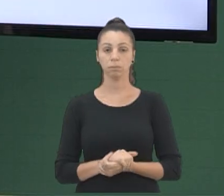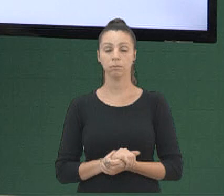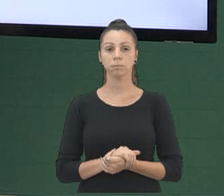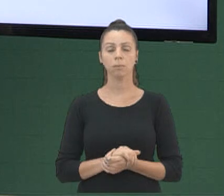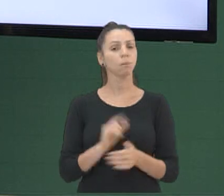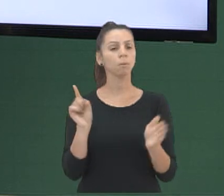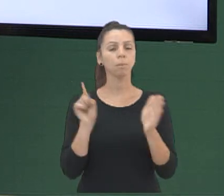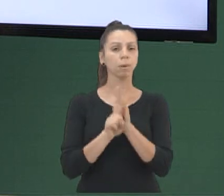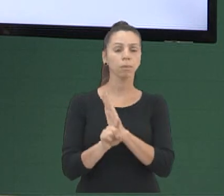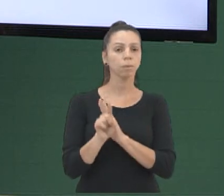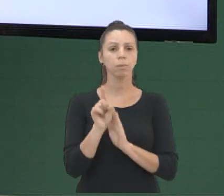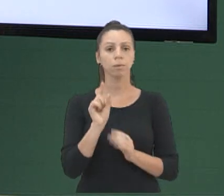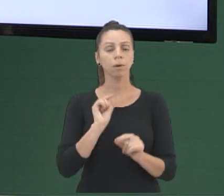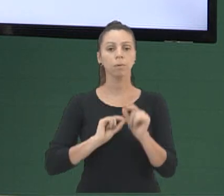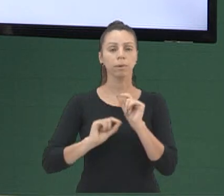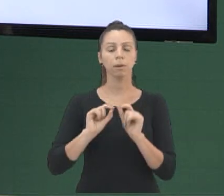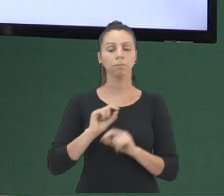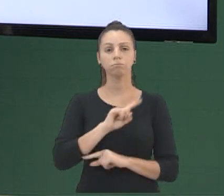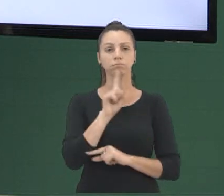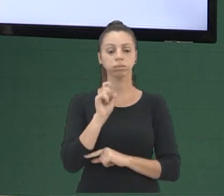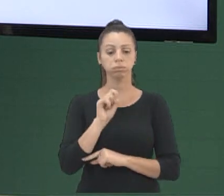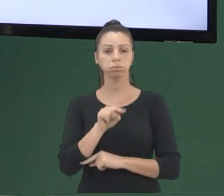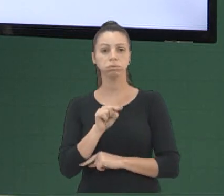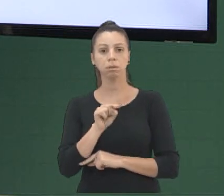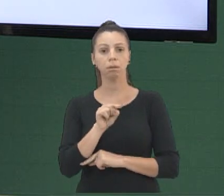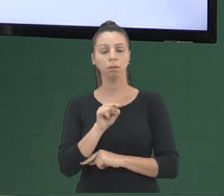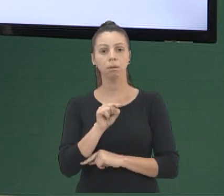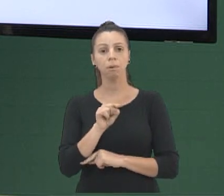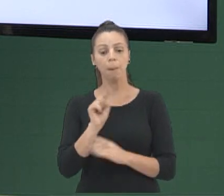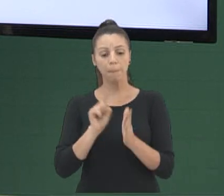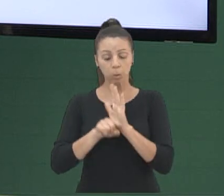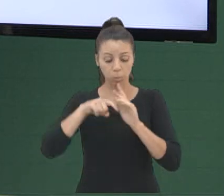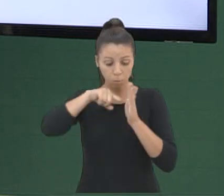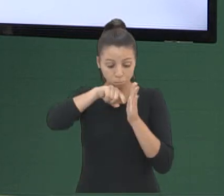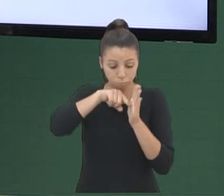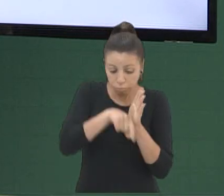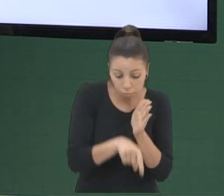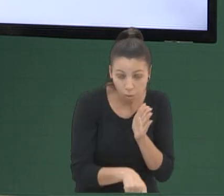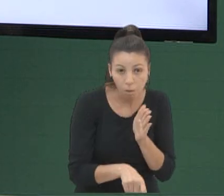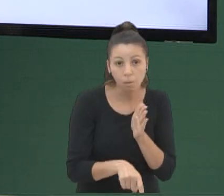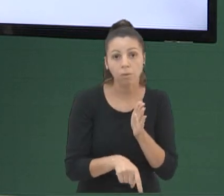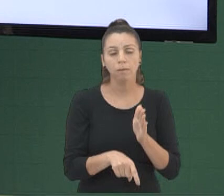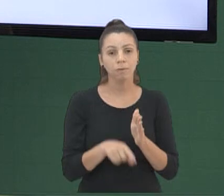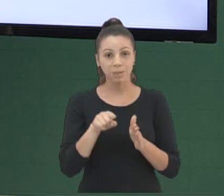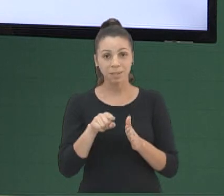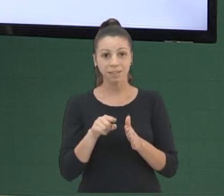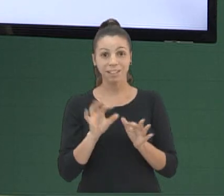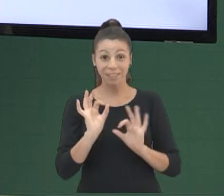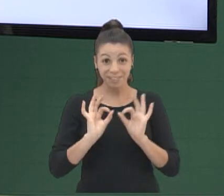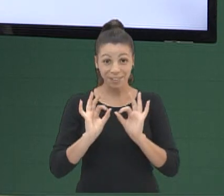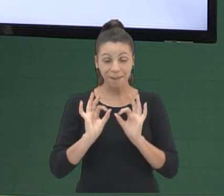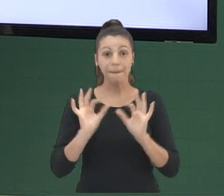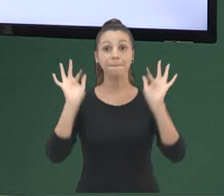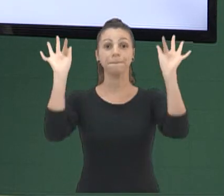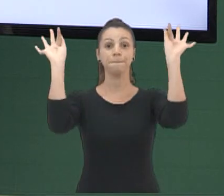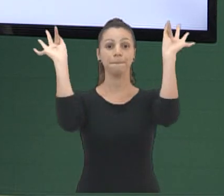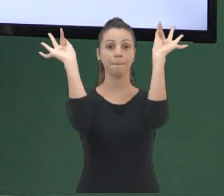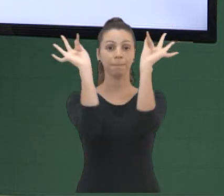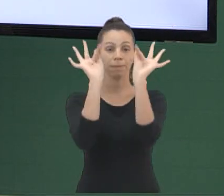uma pergunta que vai tratar de uma questão profunda. Você está preparado? Felicidade.